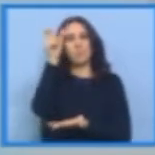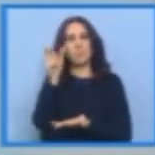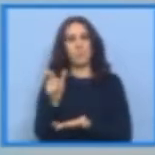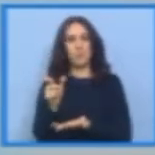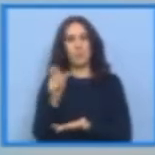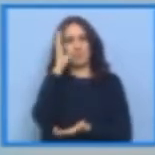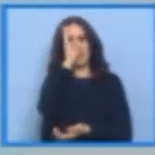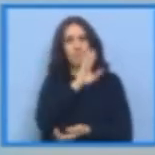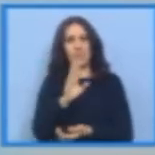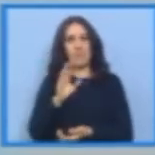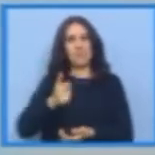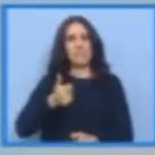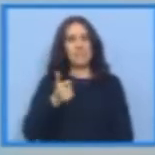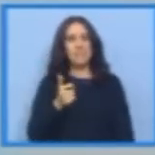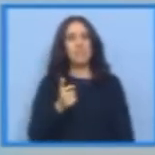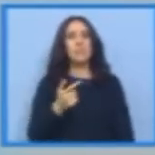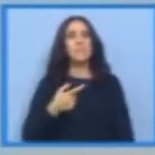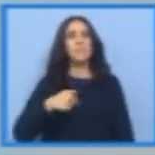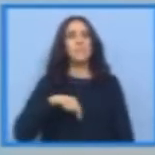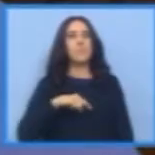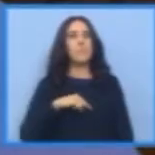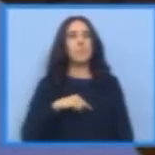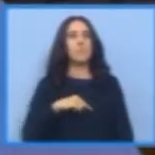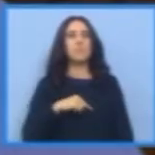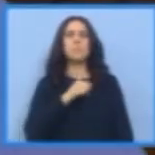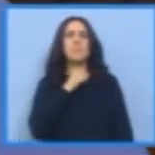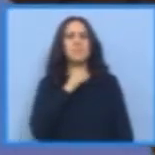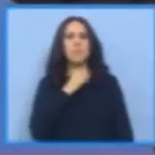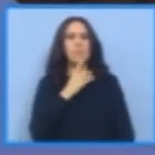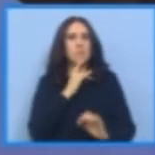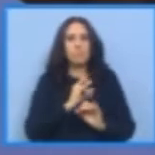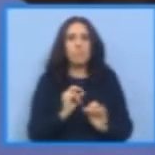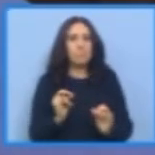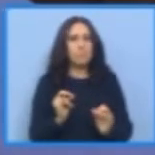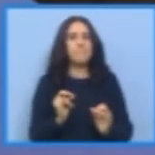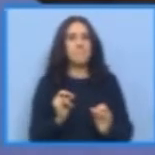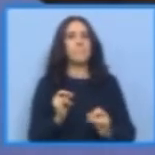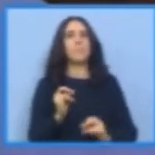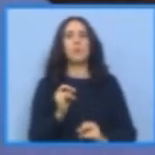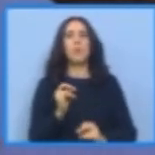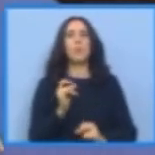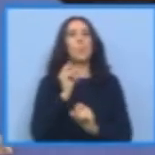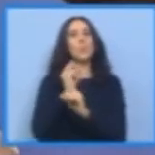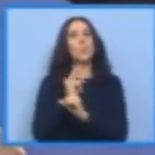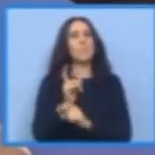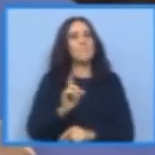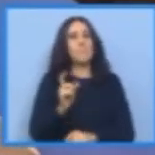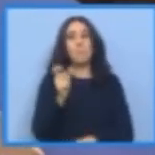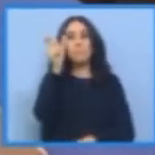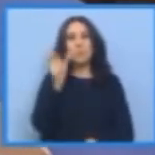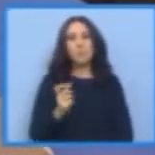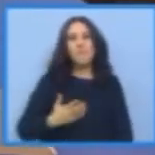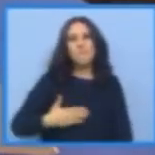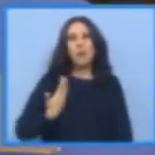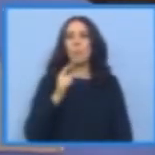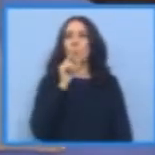é este o ponto. Não conseguimos ficar indiferentes. Deixam de ser os outros, passam a ser pessoas, passam a